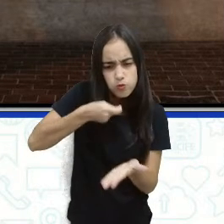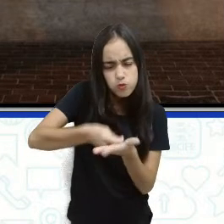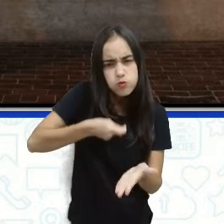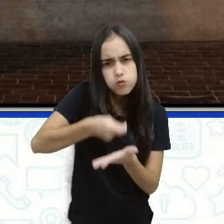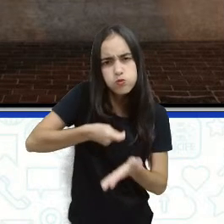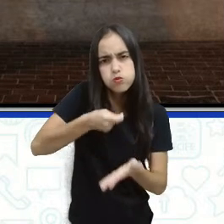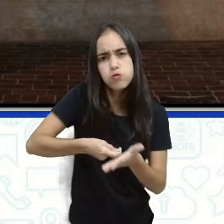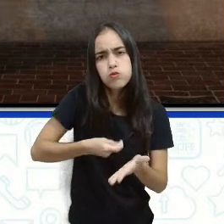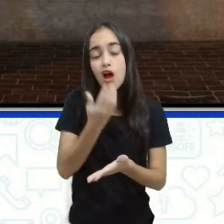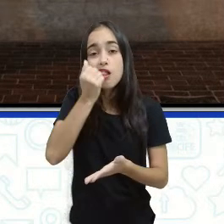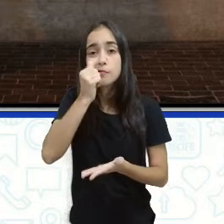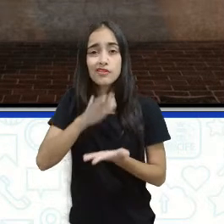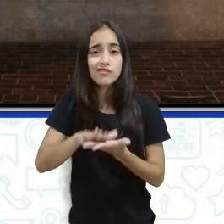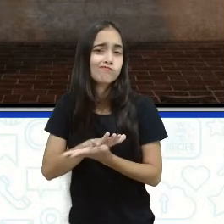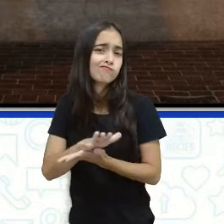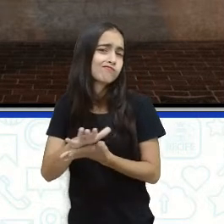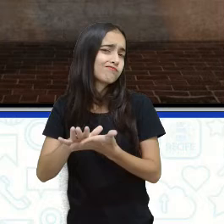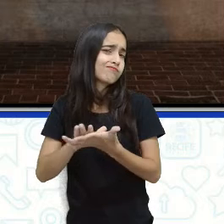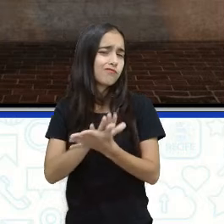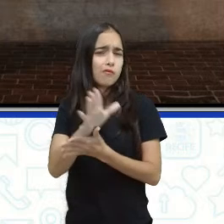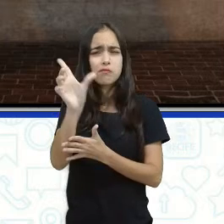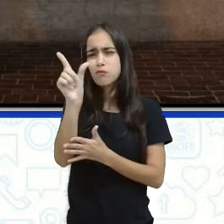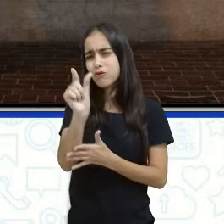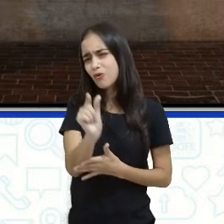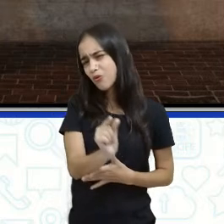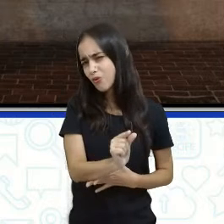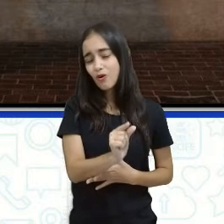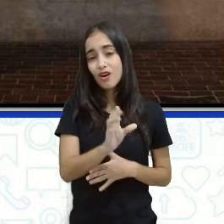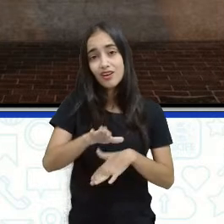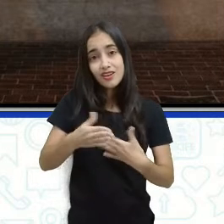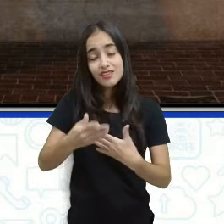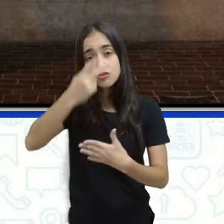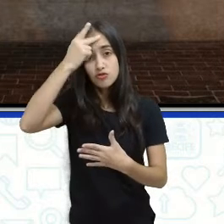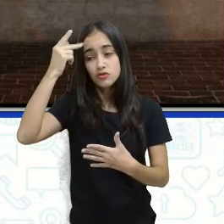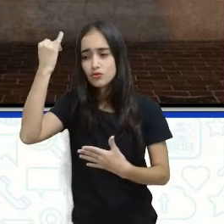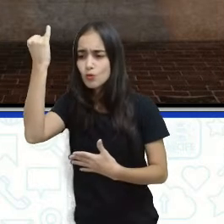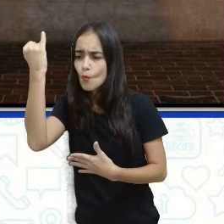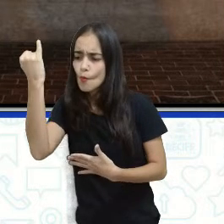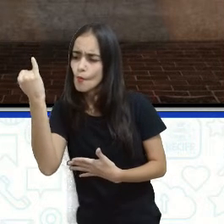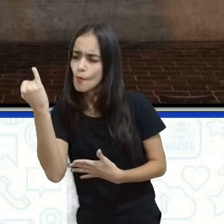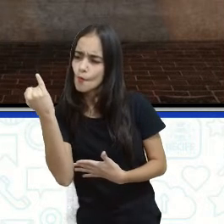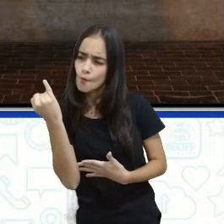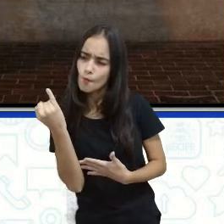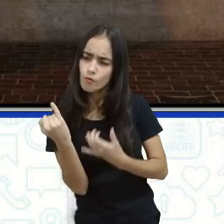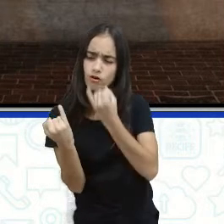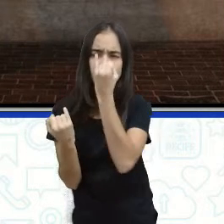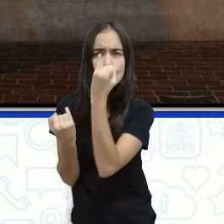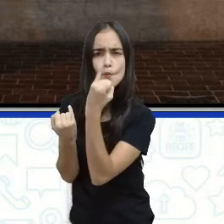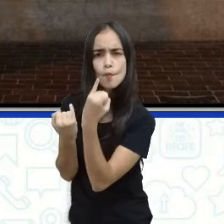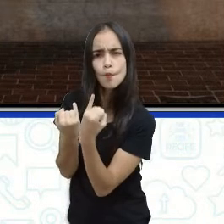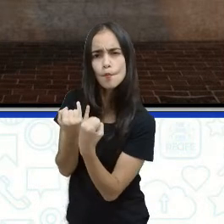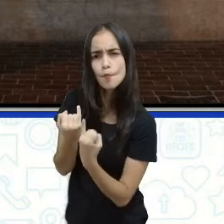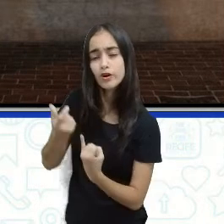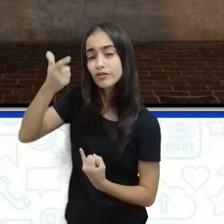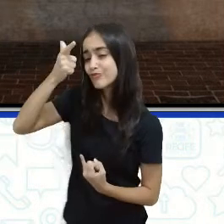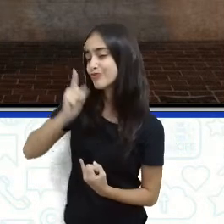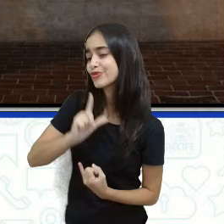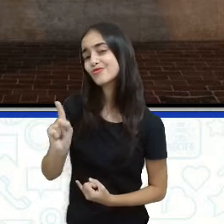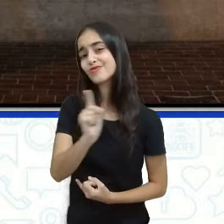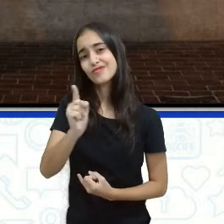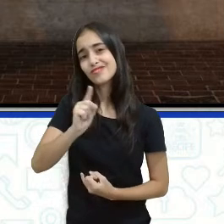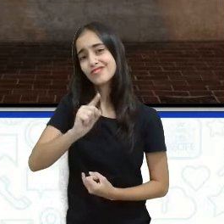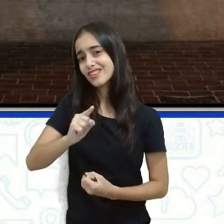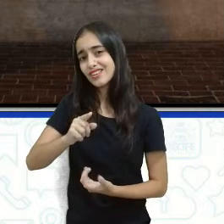alimentação reduzida, eles iam ficando ali, ó, definhando, até que quando não conseguiam mais trabalhar, eles eram levados